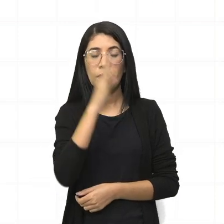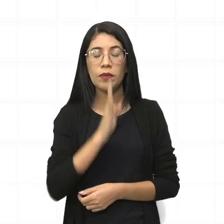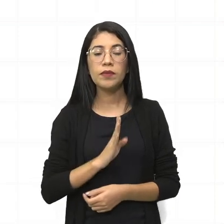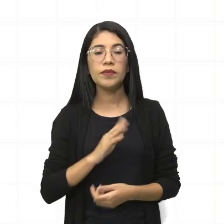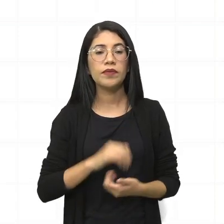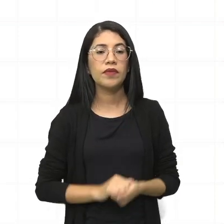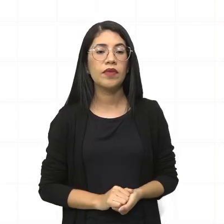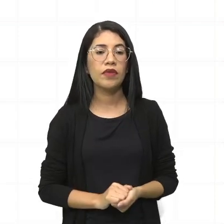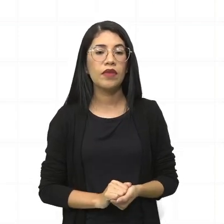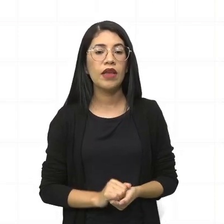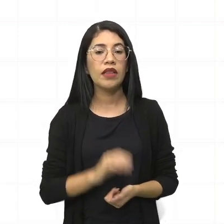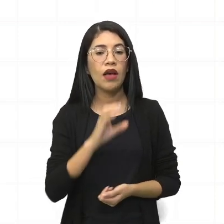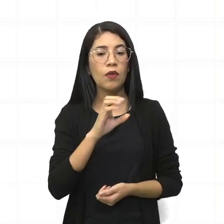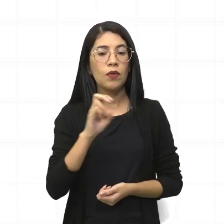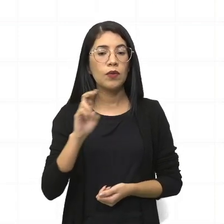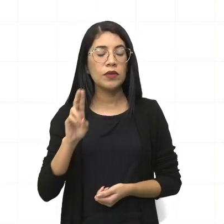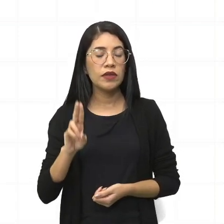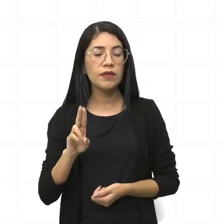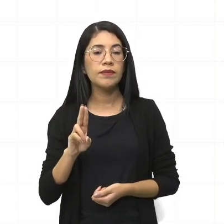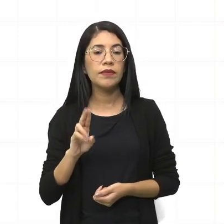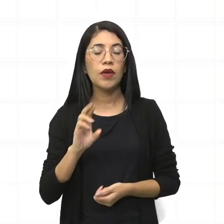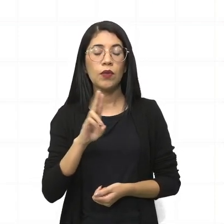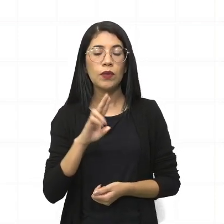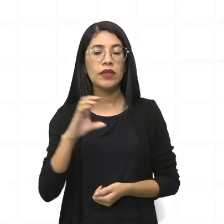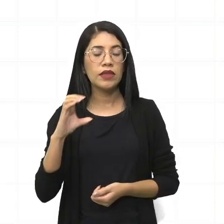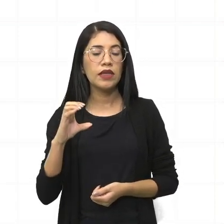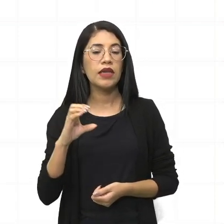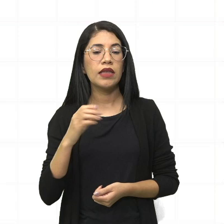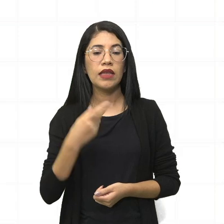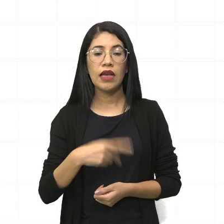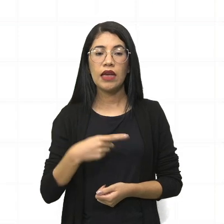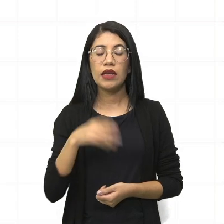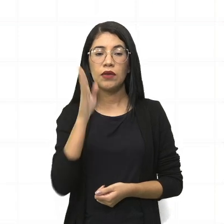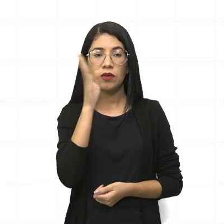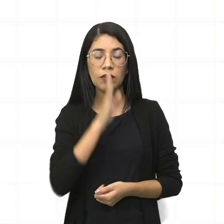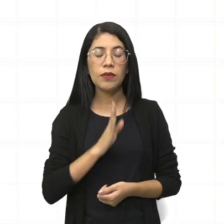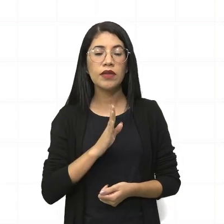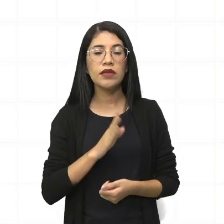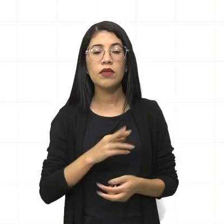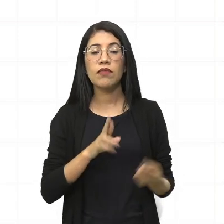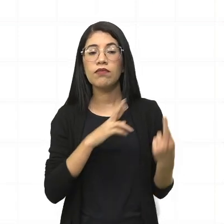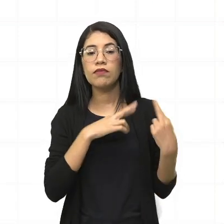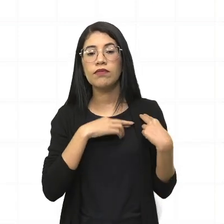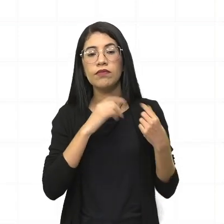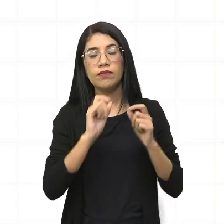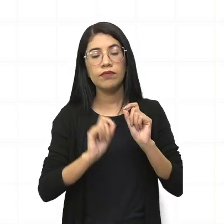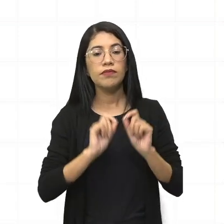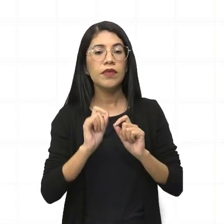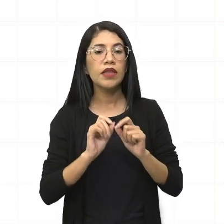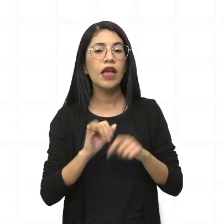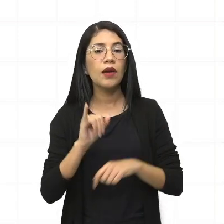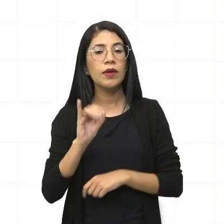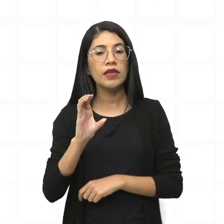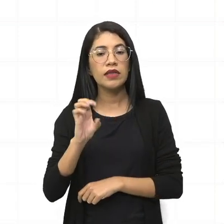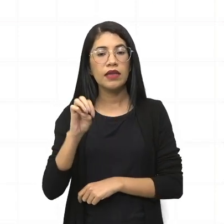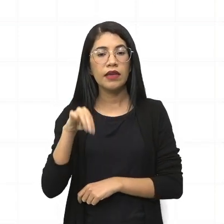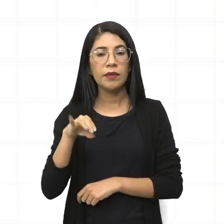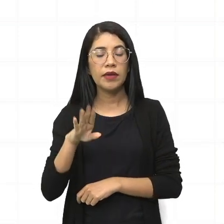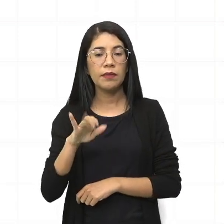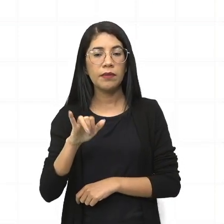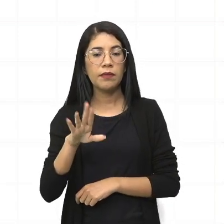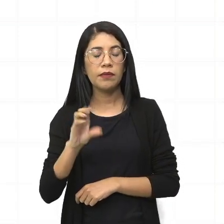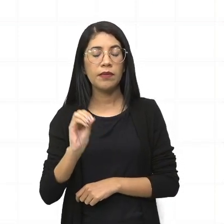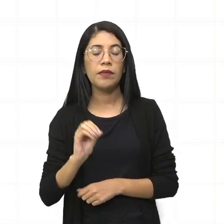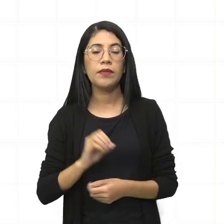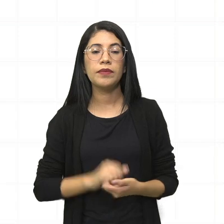que são as UCEs, tá? Que existem aí no nosso país, né, sobre a responsabilidade do ICMBio.